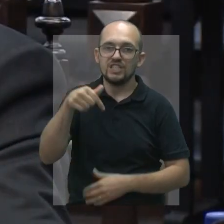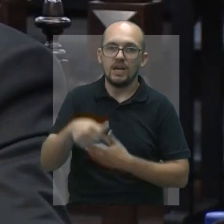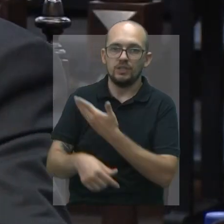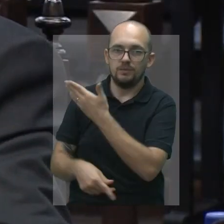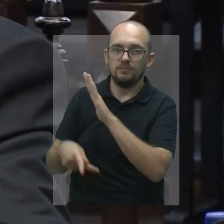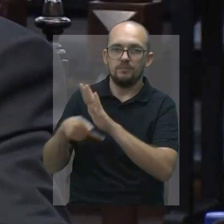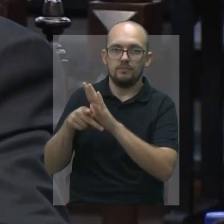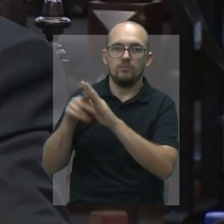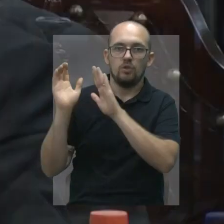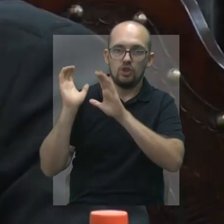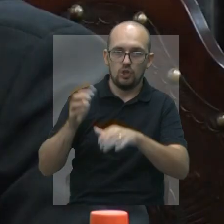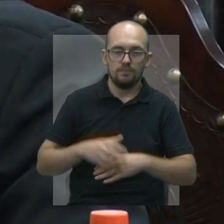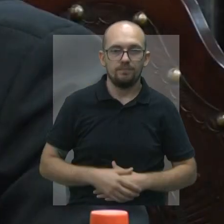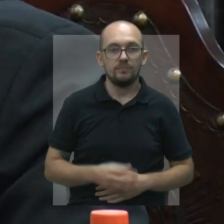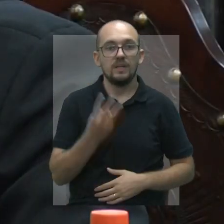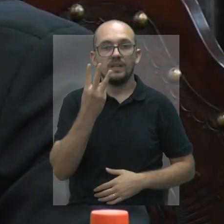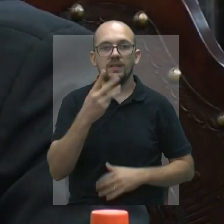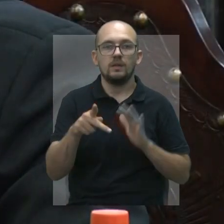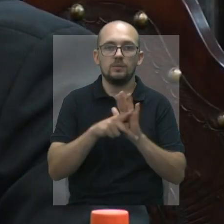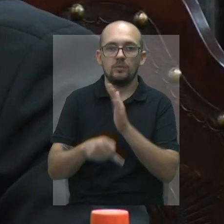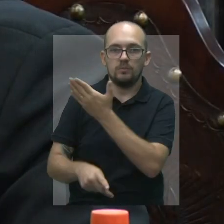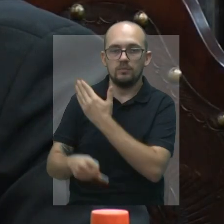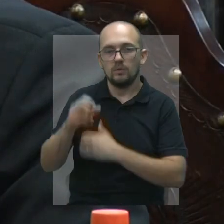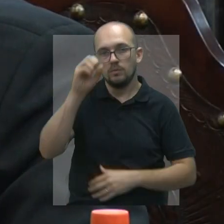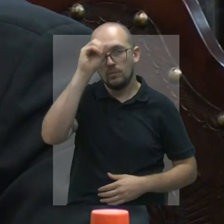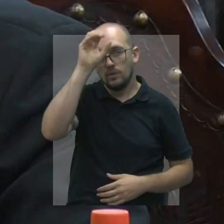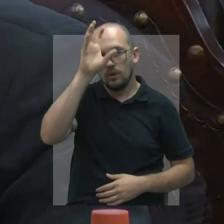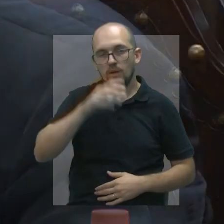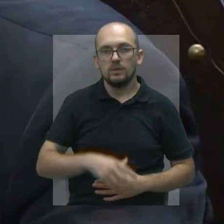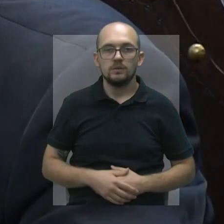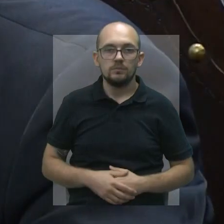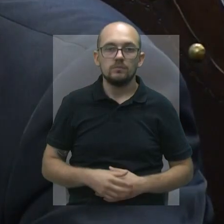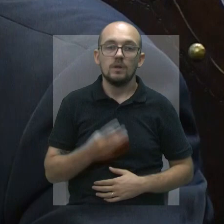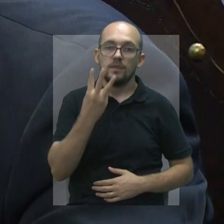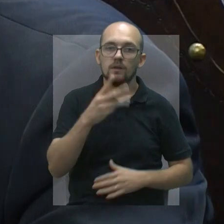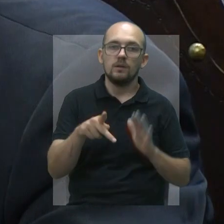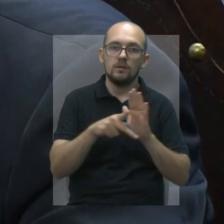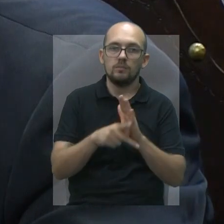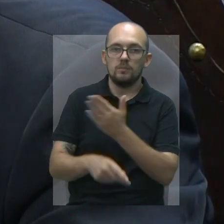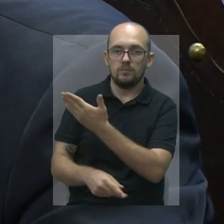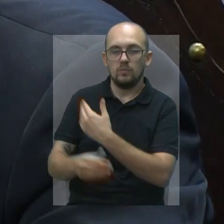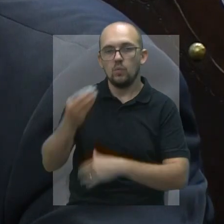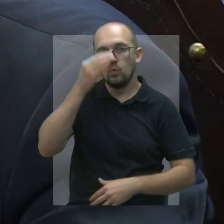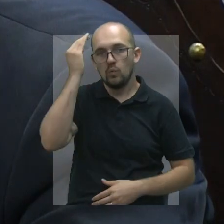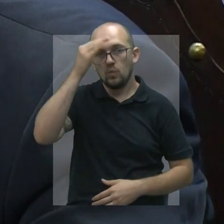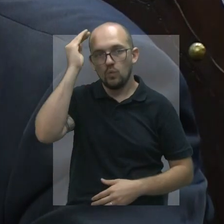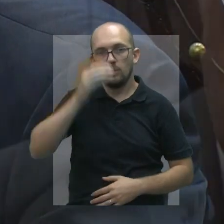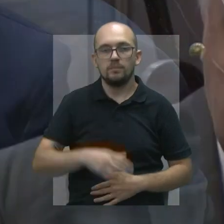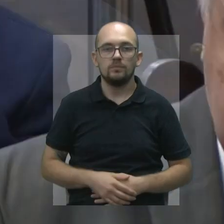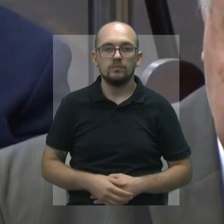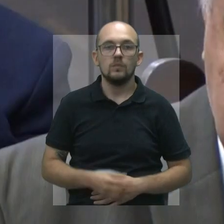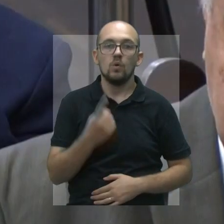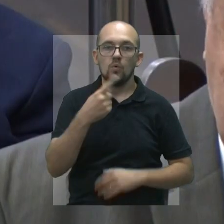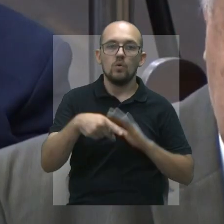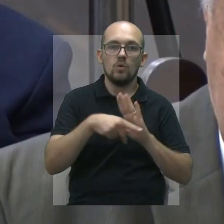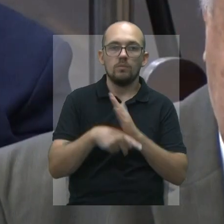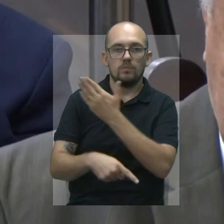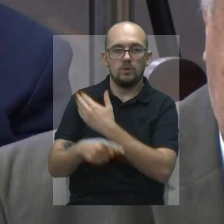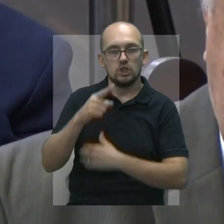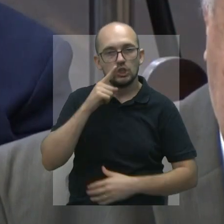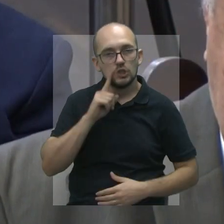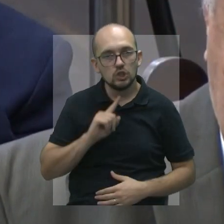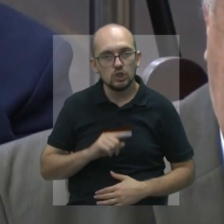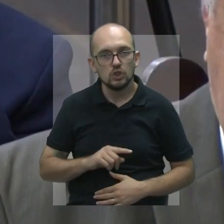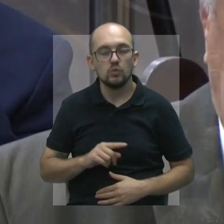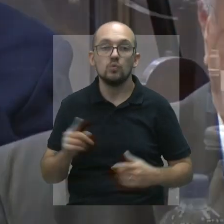Coló Neto, 3 de autoria do vereador Maurílio Moretti, 3 do vereador Tuco Bauab, uma do vereador Agentil